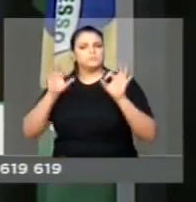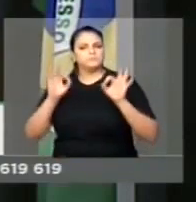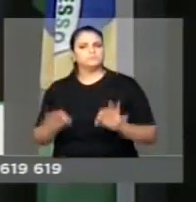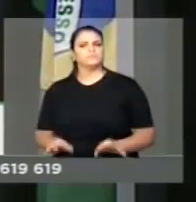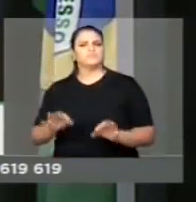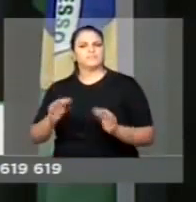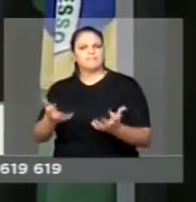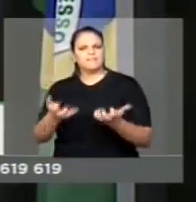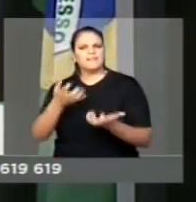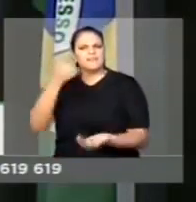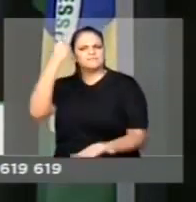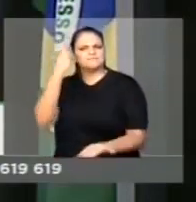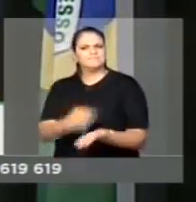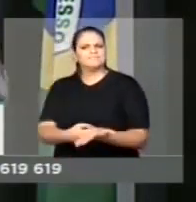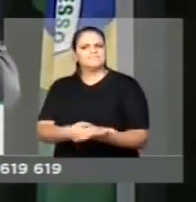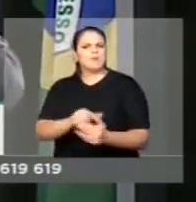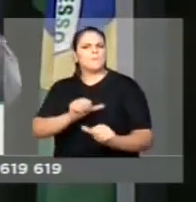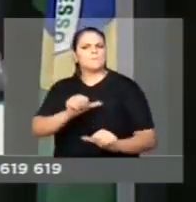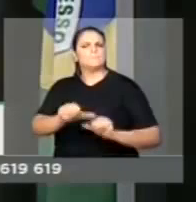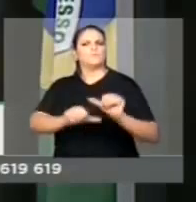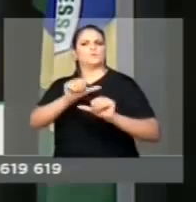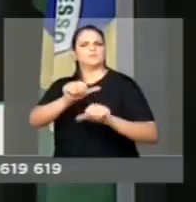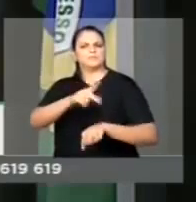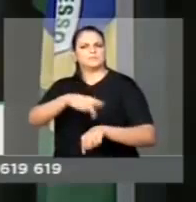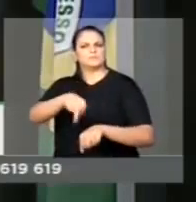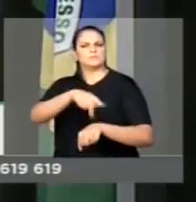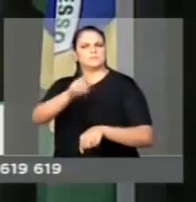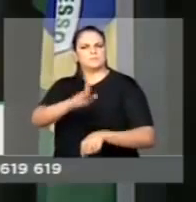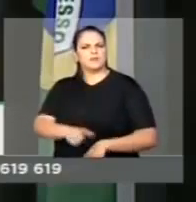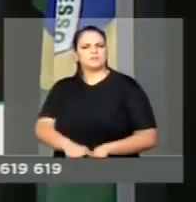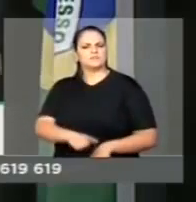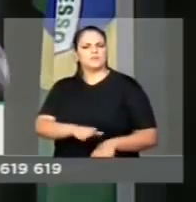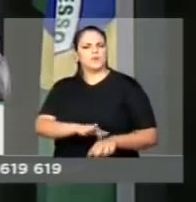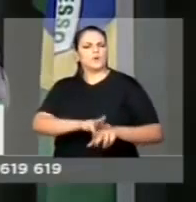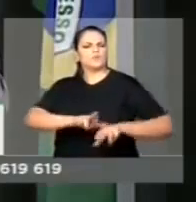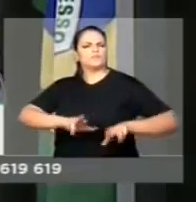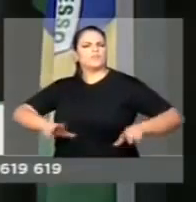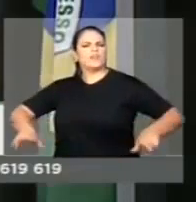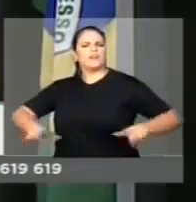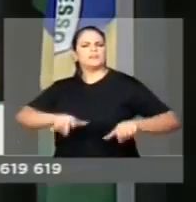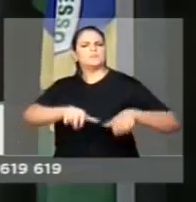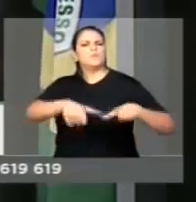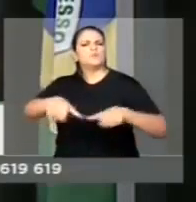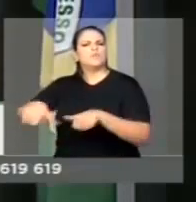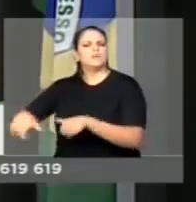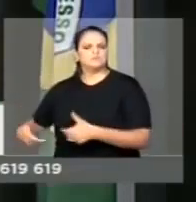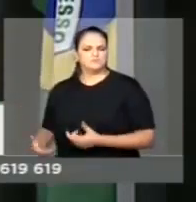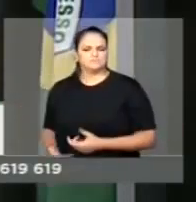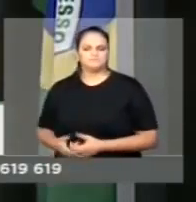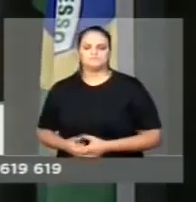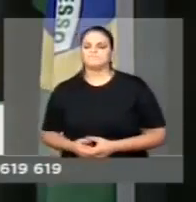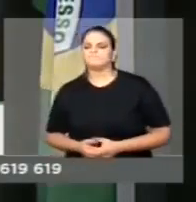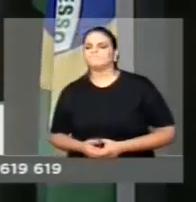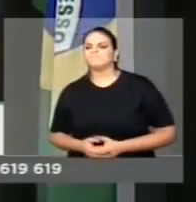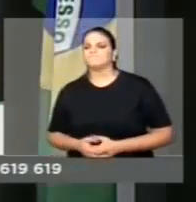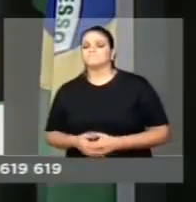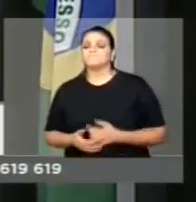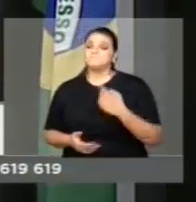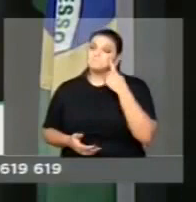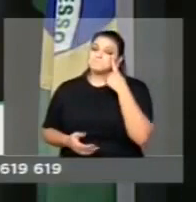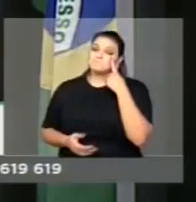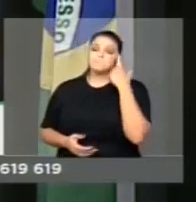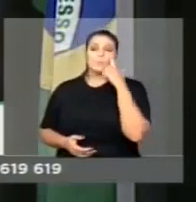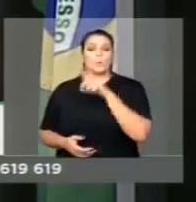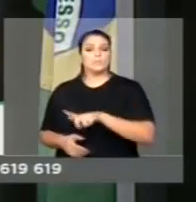pelo Brasil, para que, em conjunto, acima das comissões, acima dos partidos, né, possamos